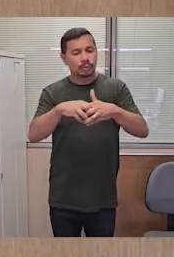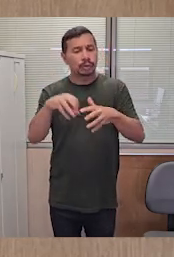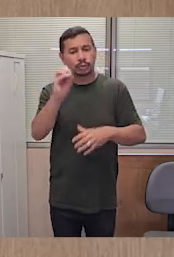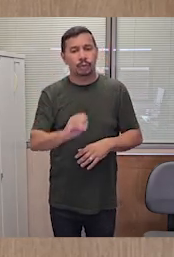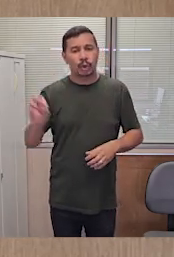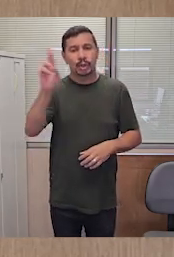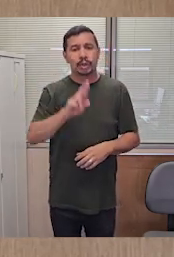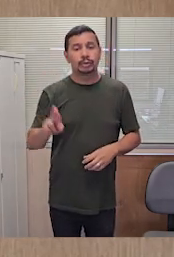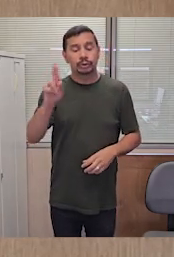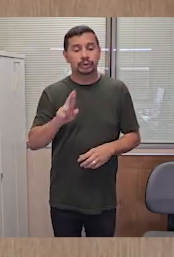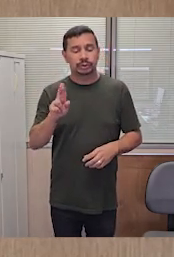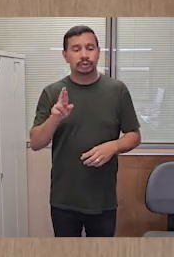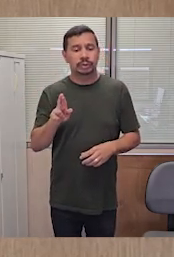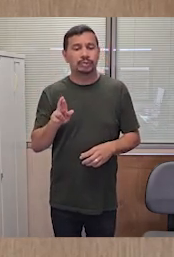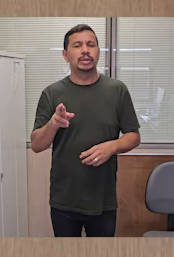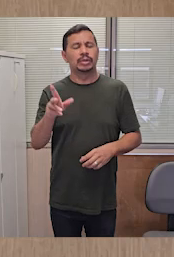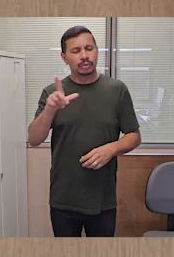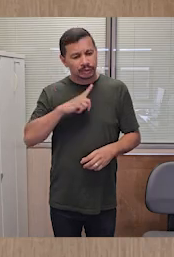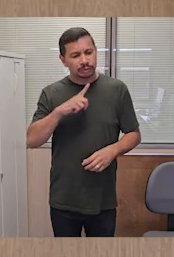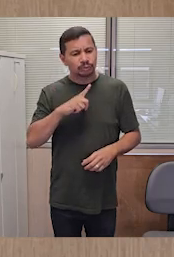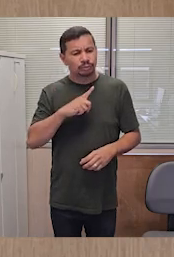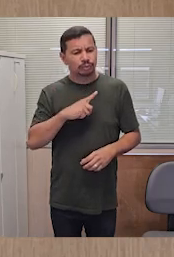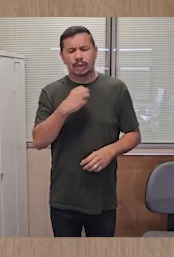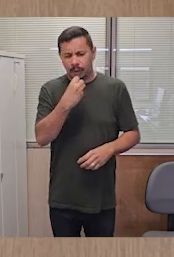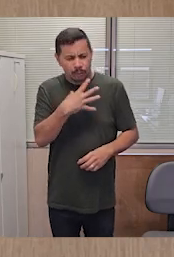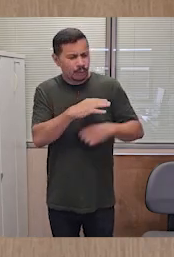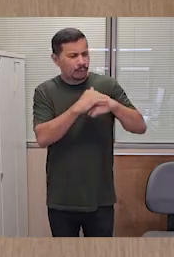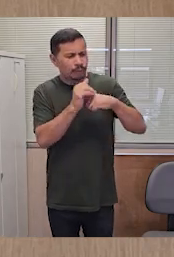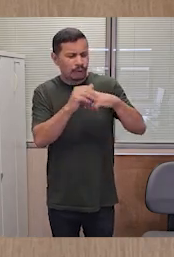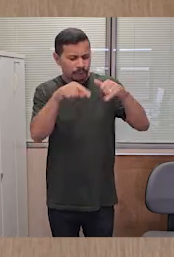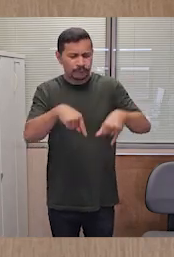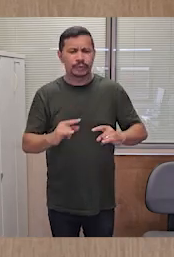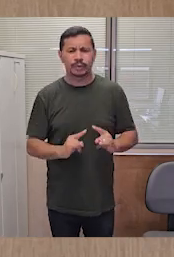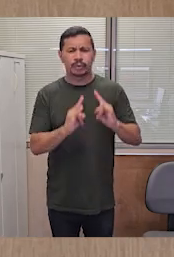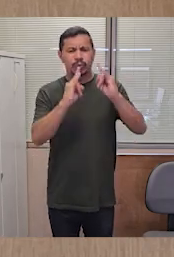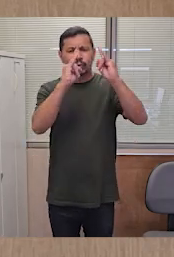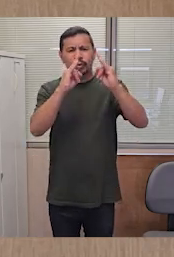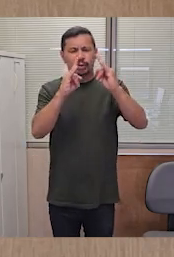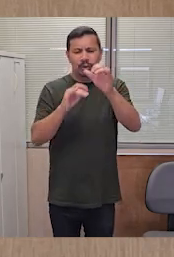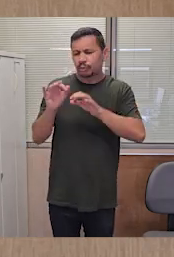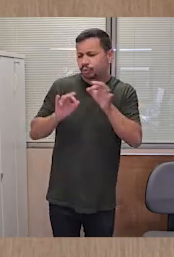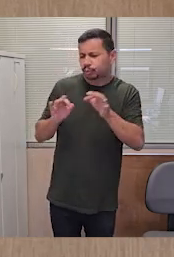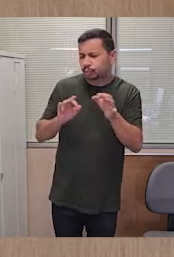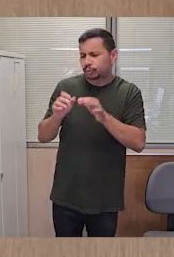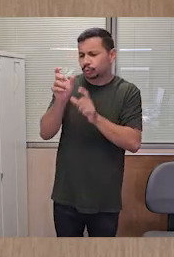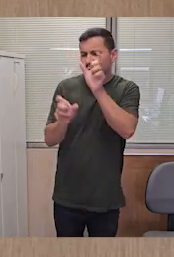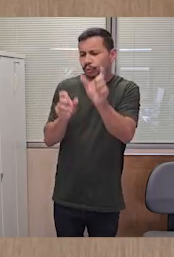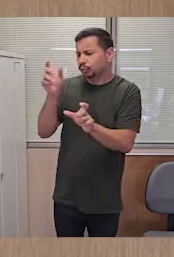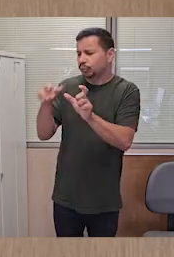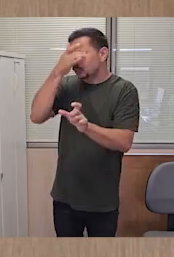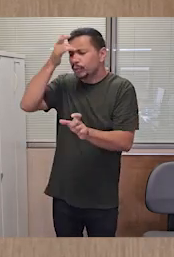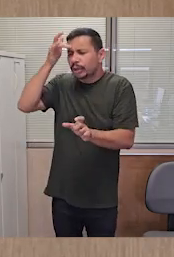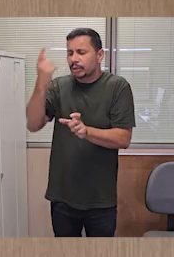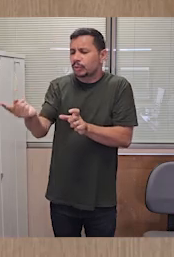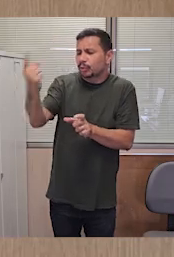Sindicato dos Metalúrgicos de Osasco região. Então ele tinha um carinho especial pelo prédio, pela estrutura, pelas